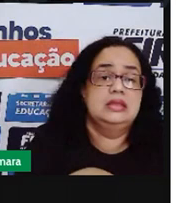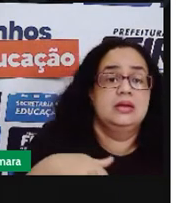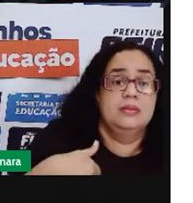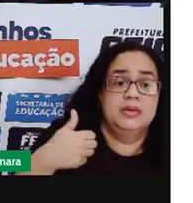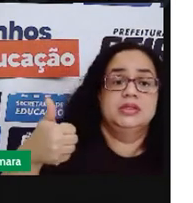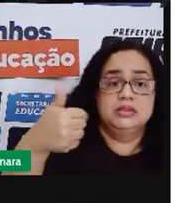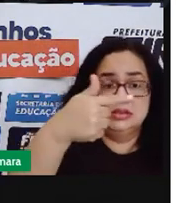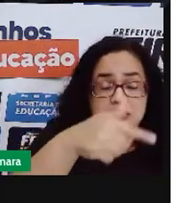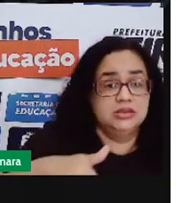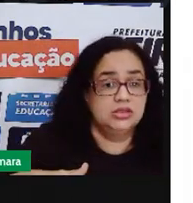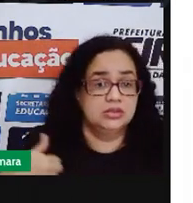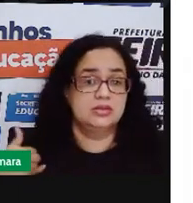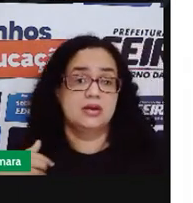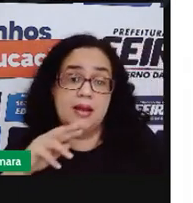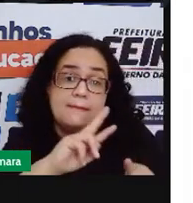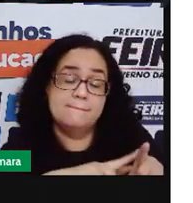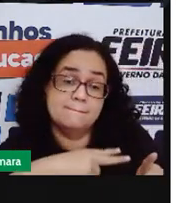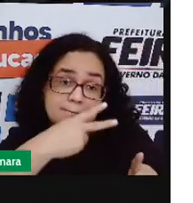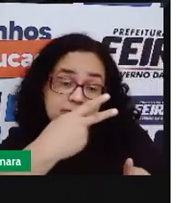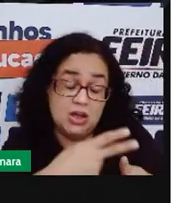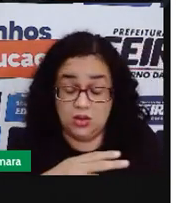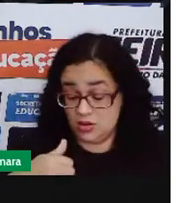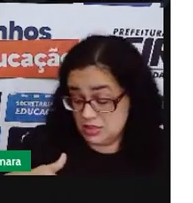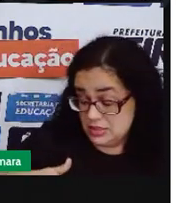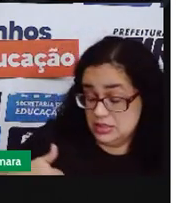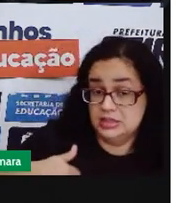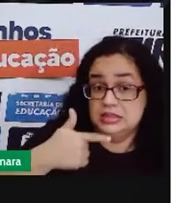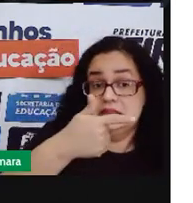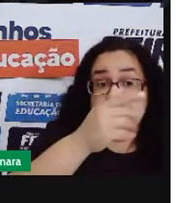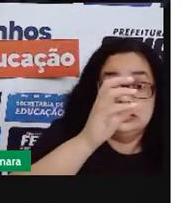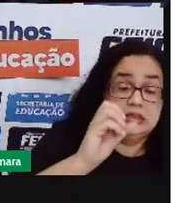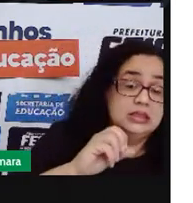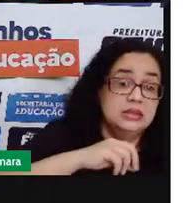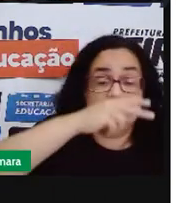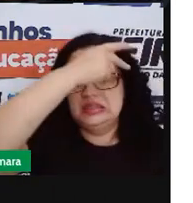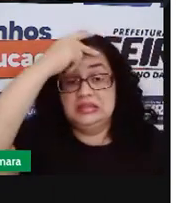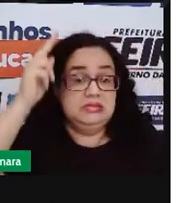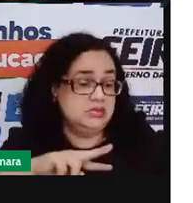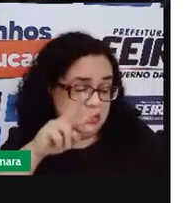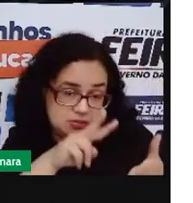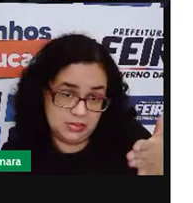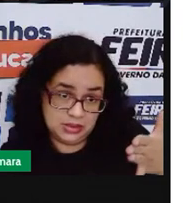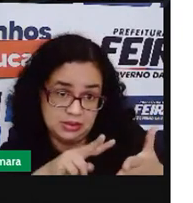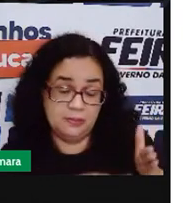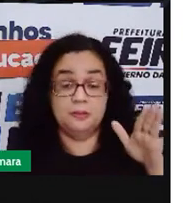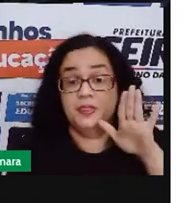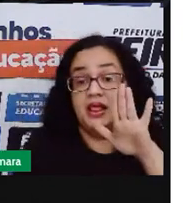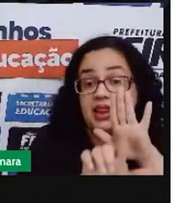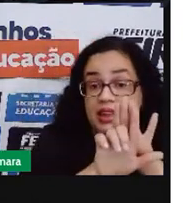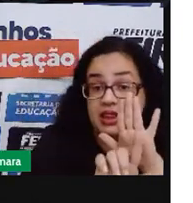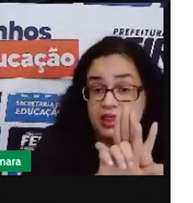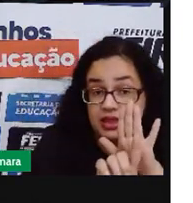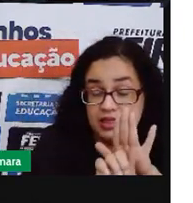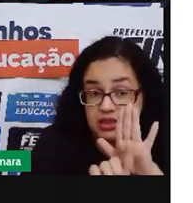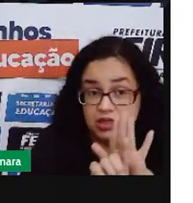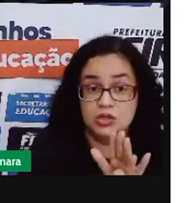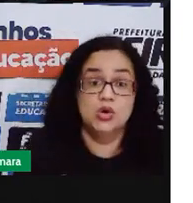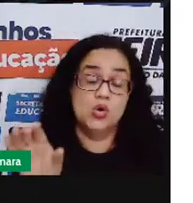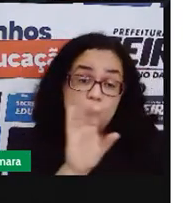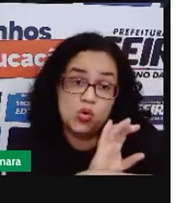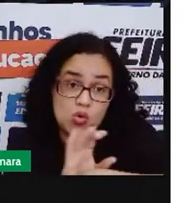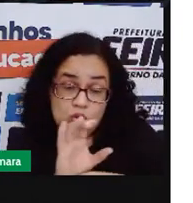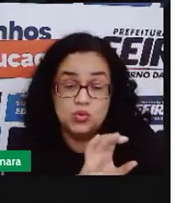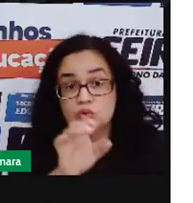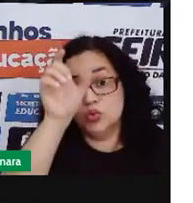anos, e para os maiores de 70 anos e os analfabetos. E é essa lei aqui, a partir dessa Constituição